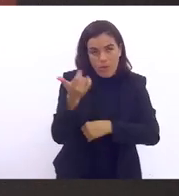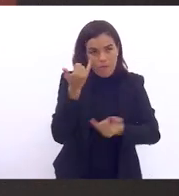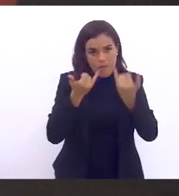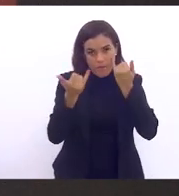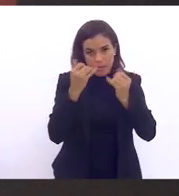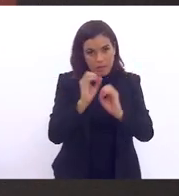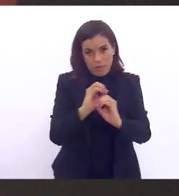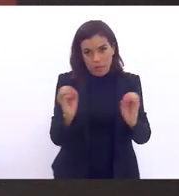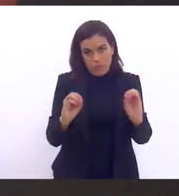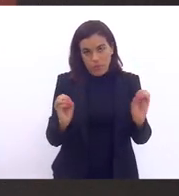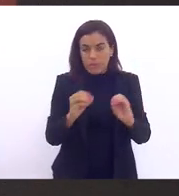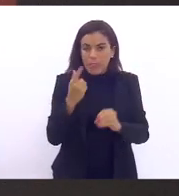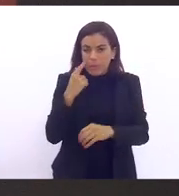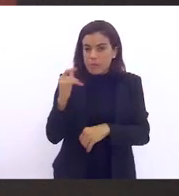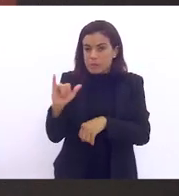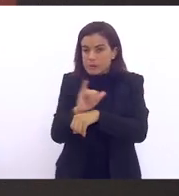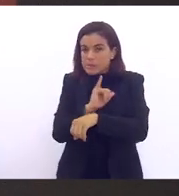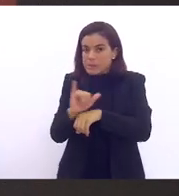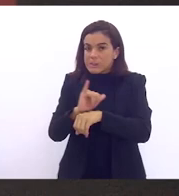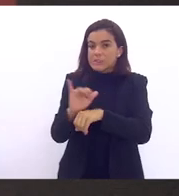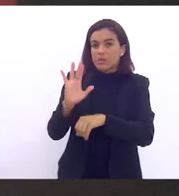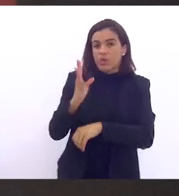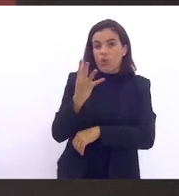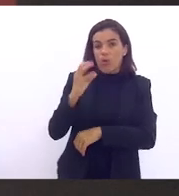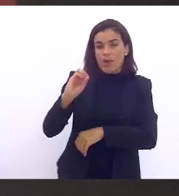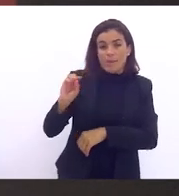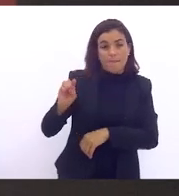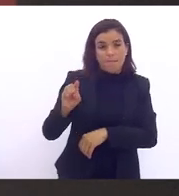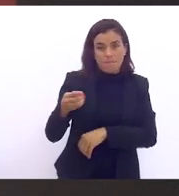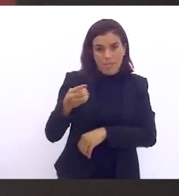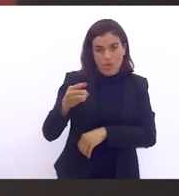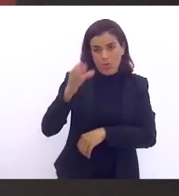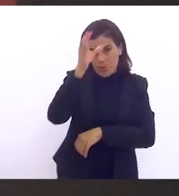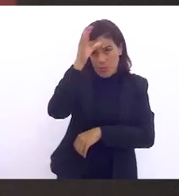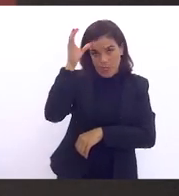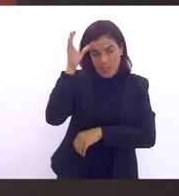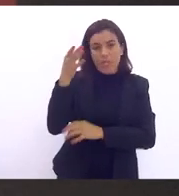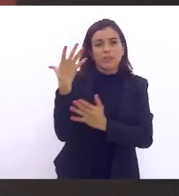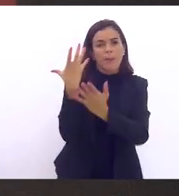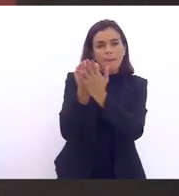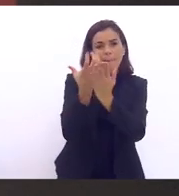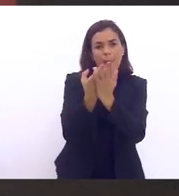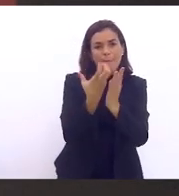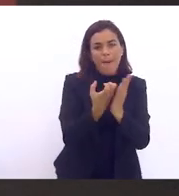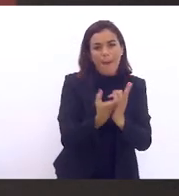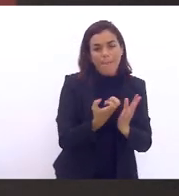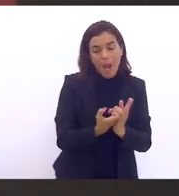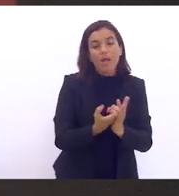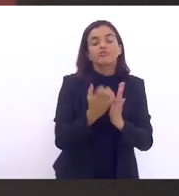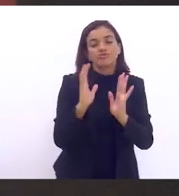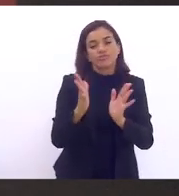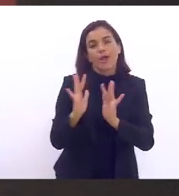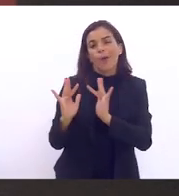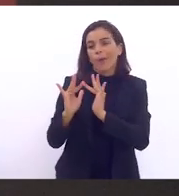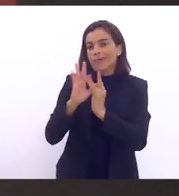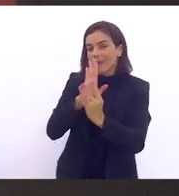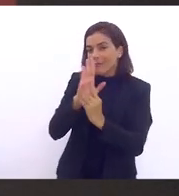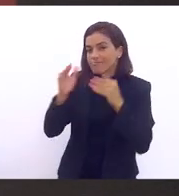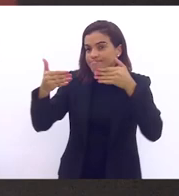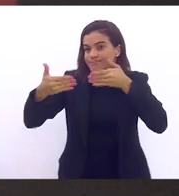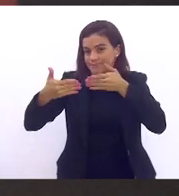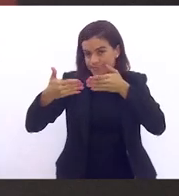estamos desenvolvendo já tem uma aplicação já temos 40.000 clientes da região que se cadastraram e esses clientes a gente já tem contato direto com